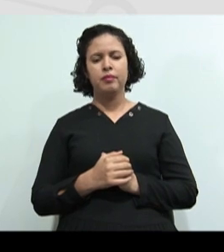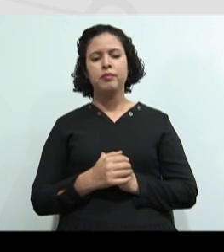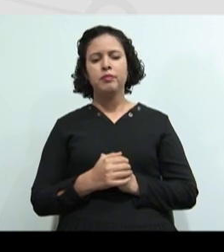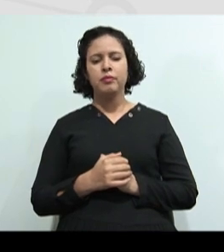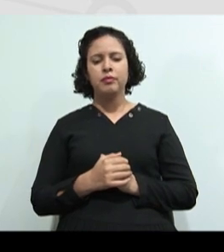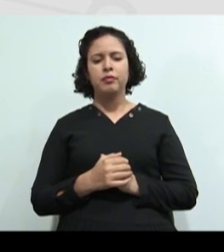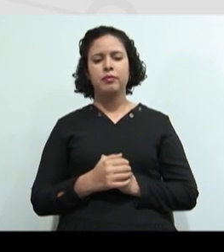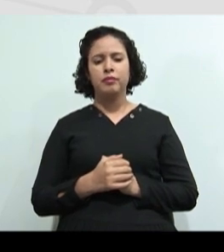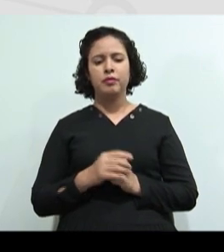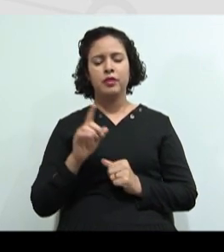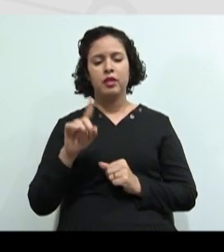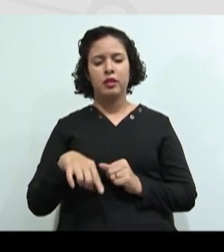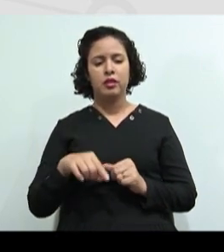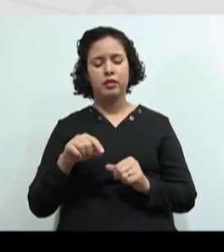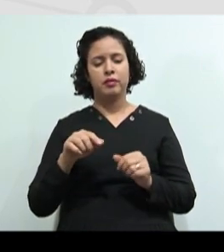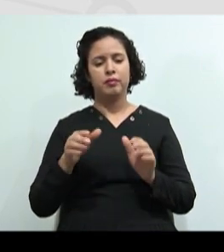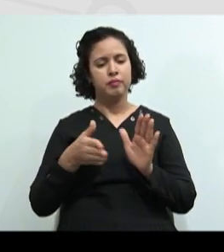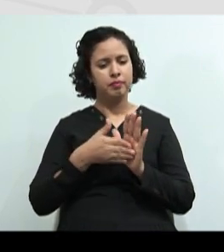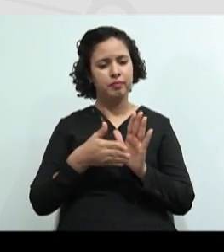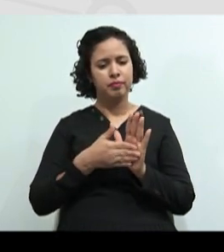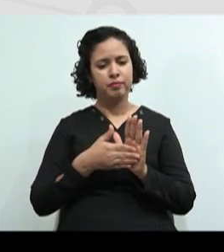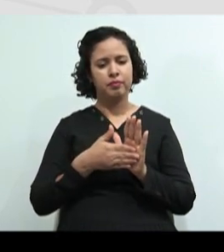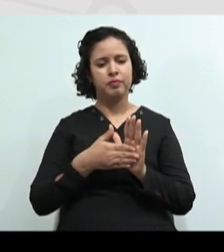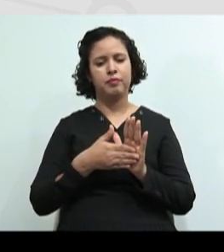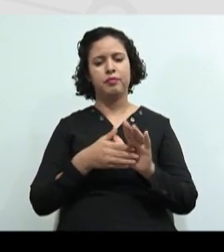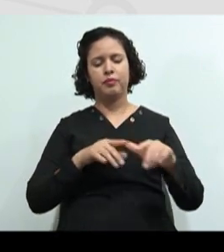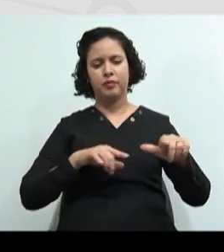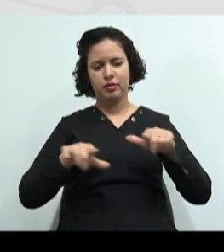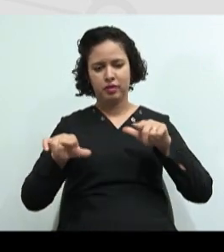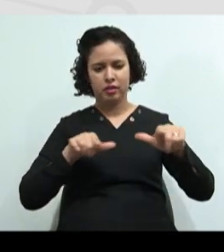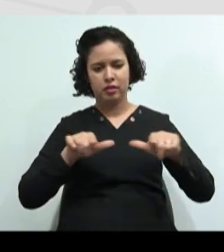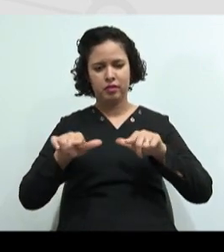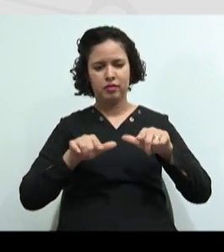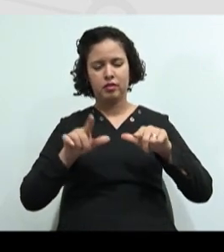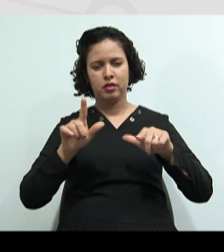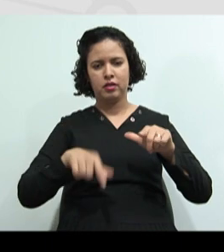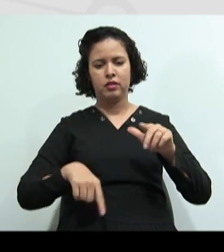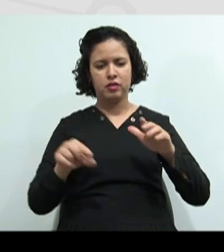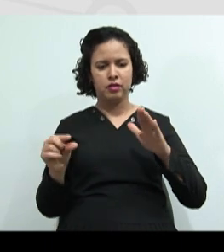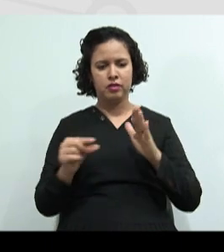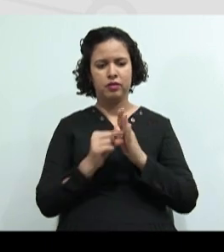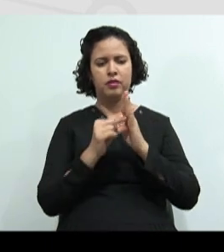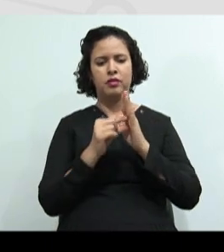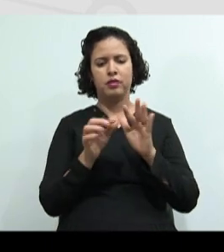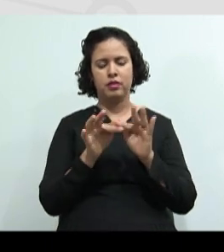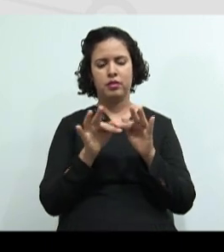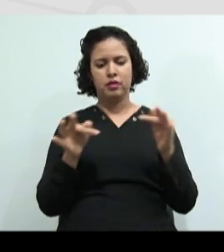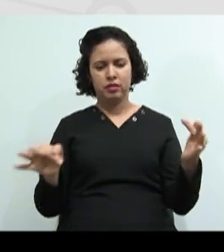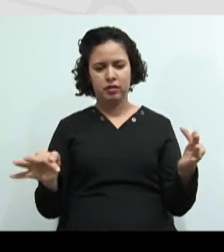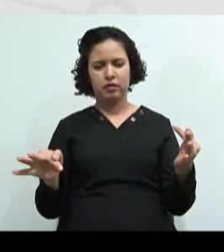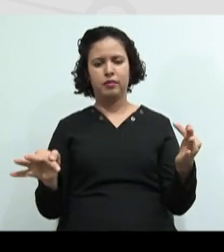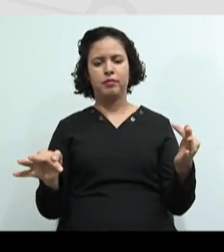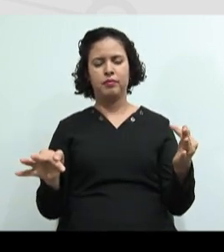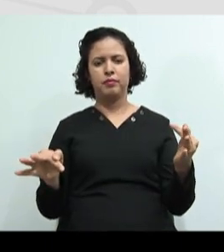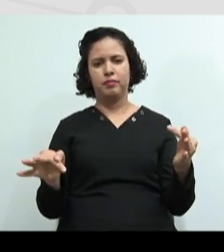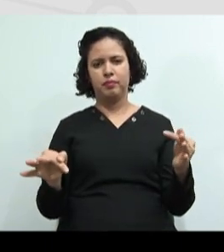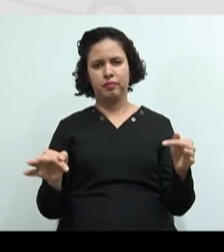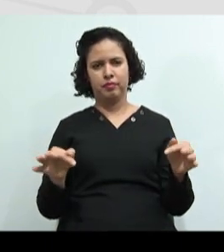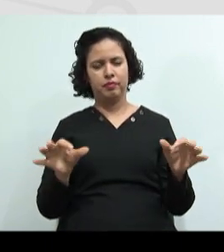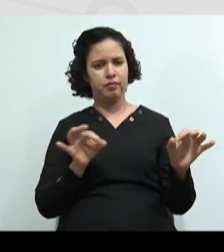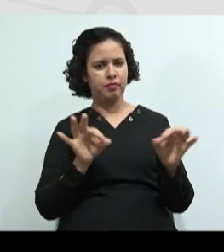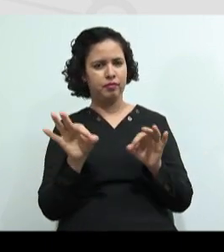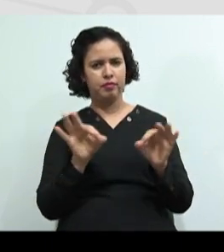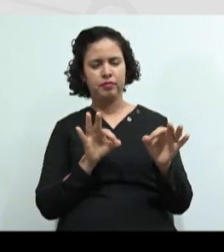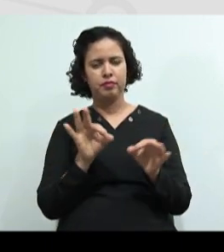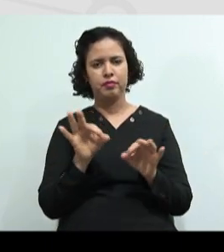conhecido por plano de atividades ou ainda plano de trabalho, é uma das ferramentas mais simples e eficientes para o